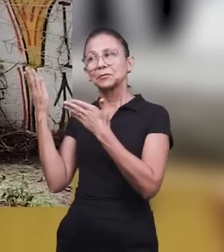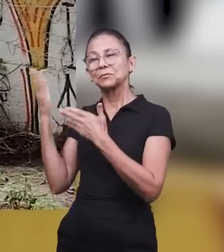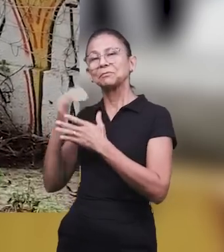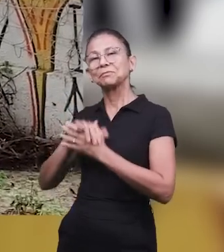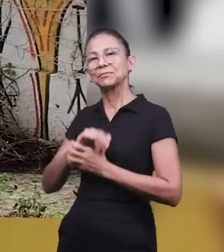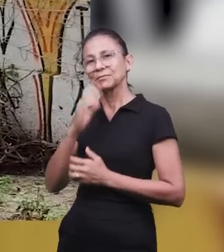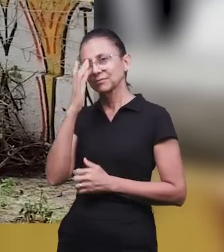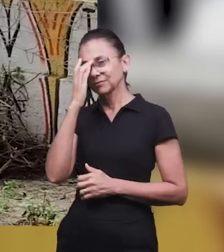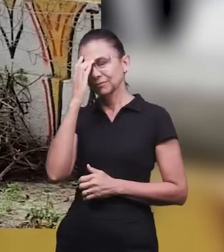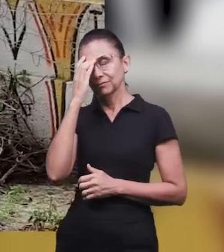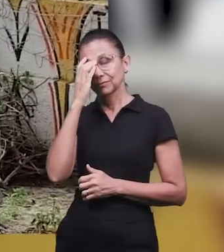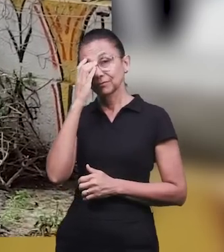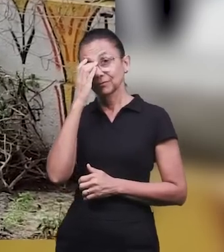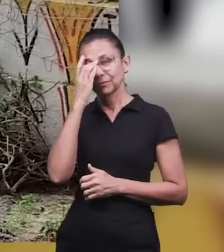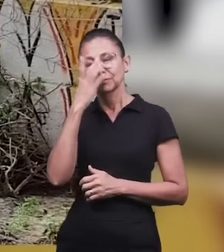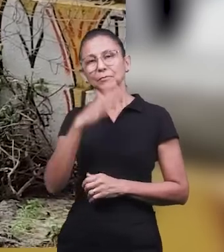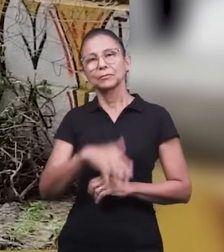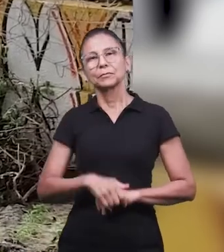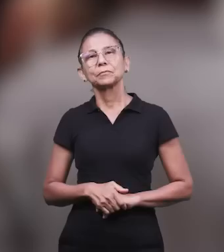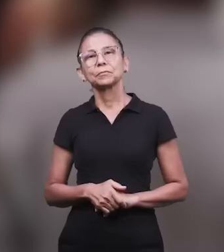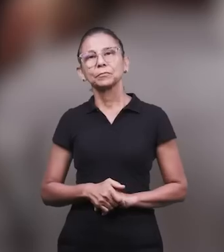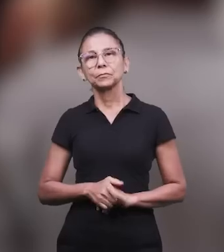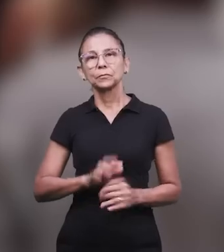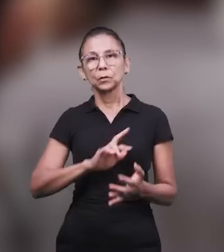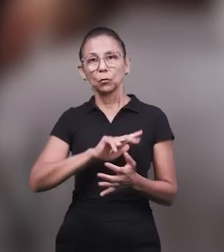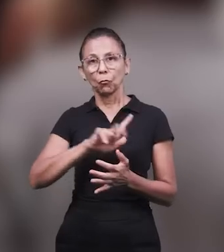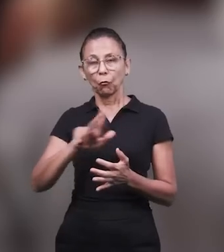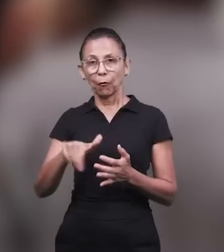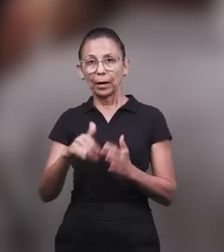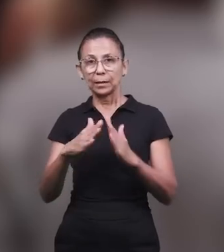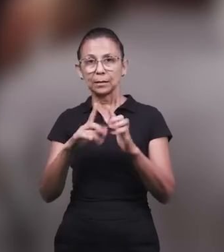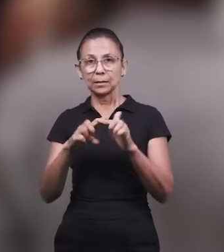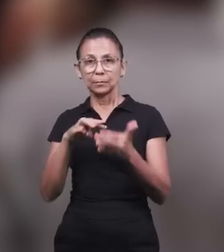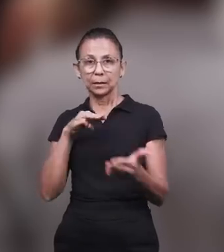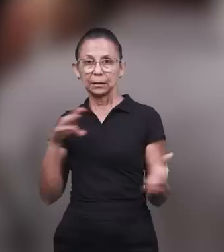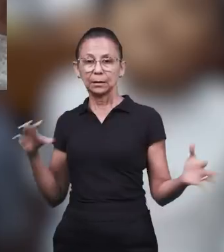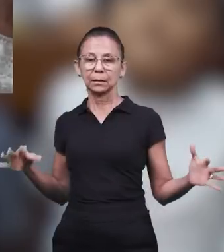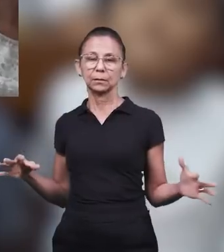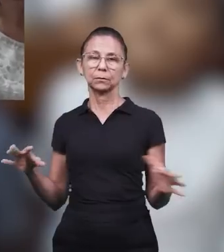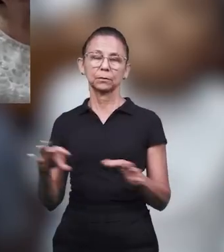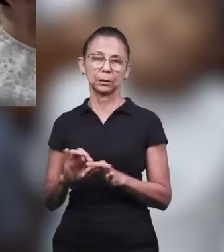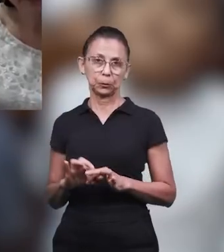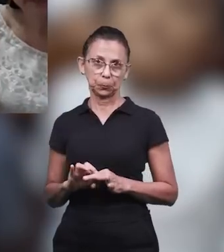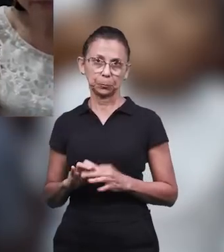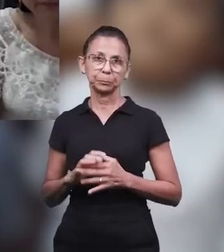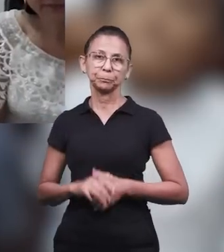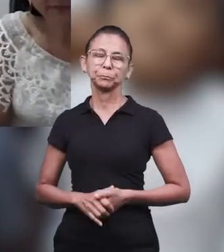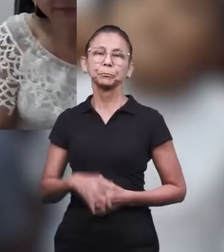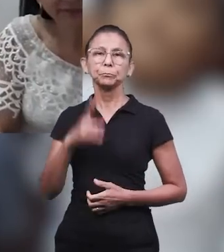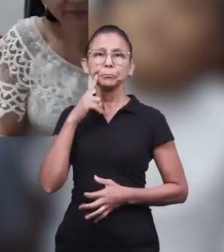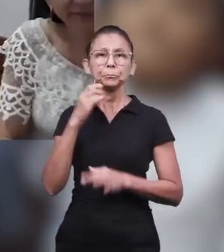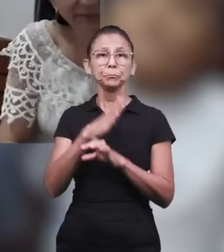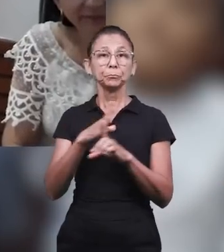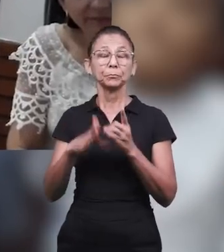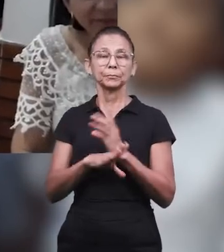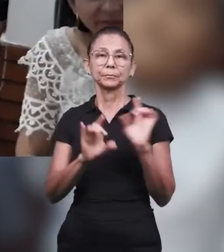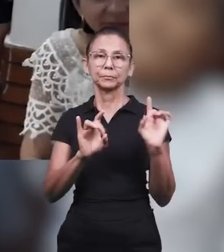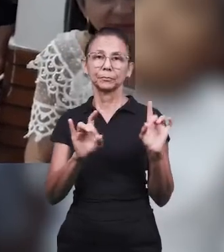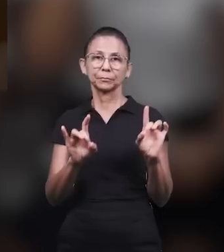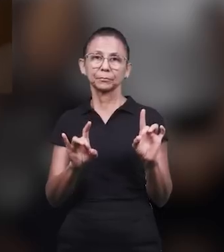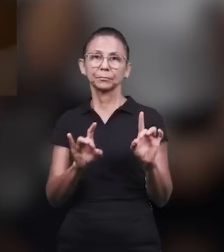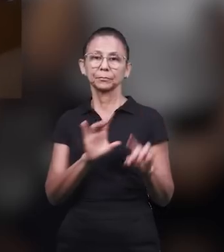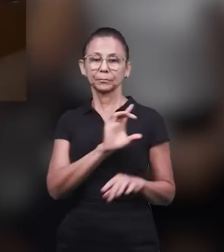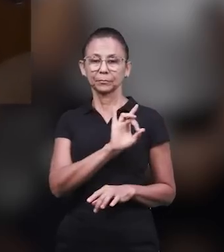das ICM Cidade dos Funcionários, Mondumbim e Maranguape. E agora vamos aos cultos especiais das